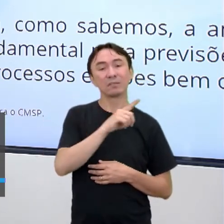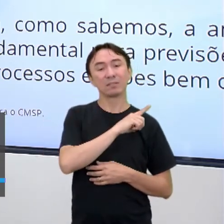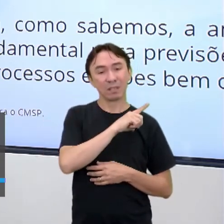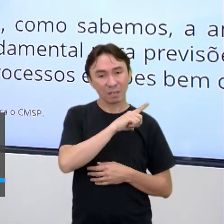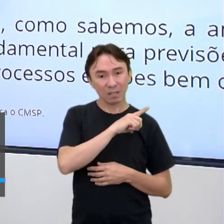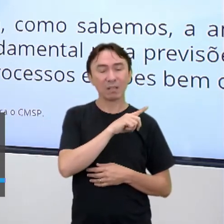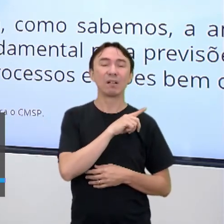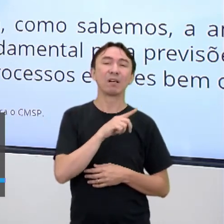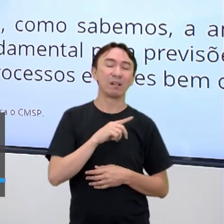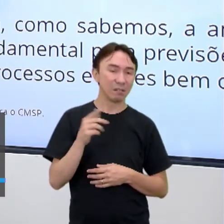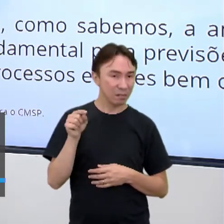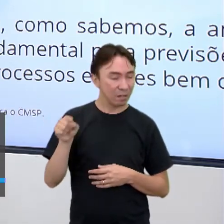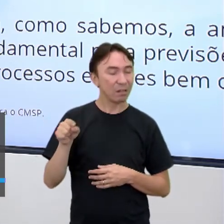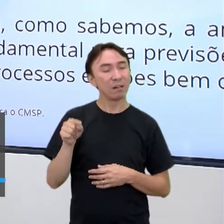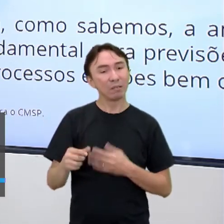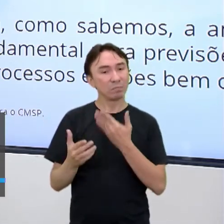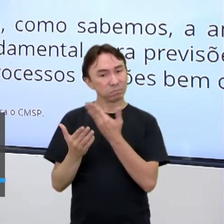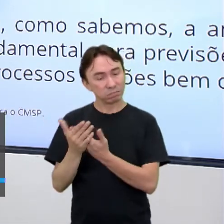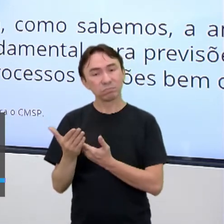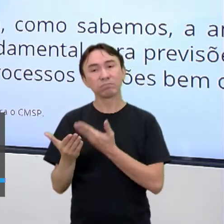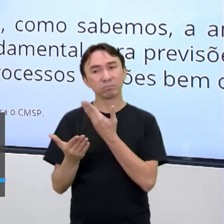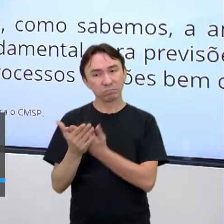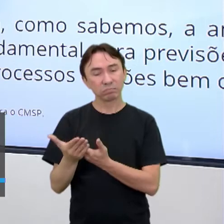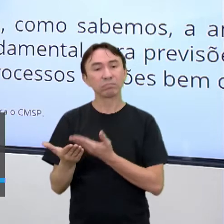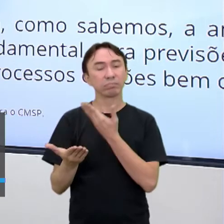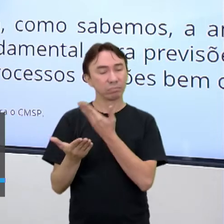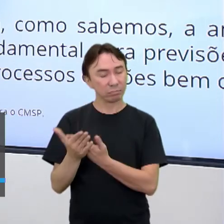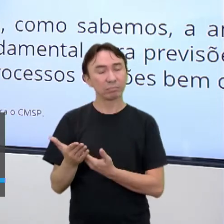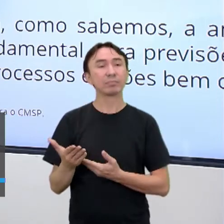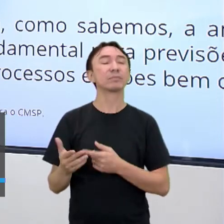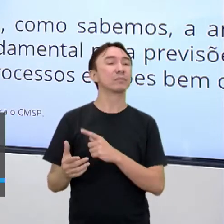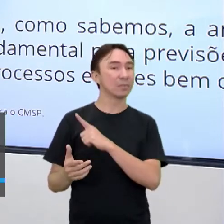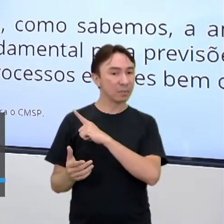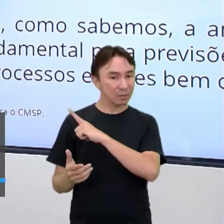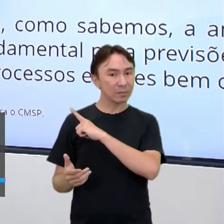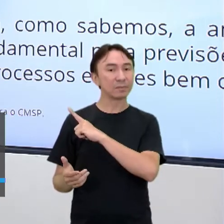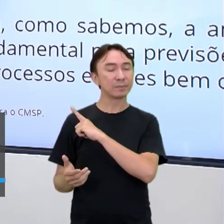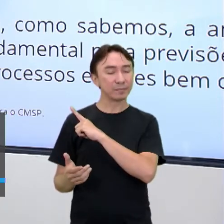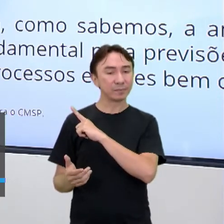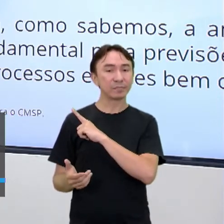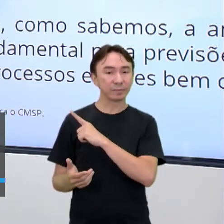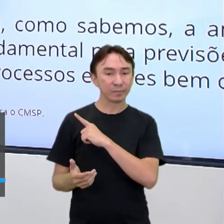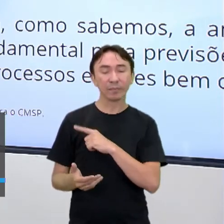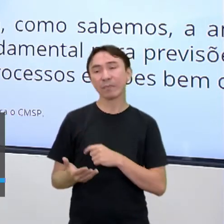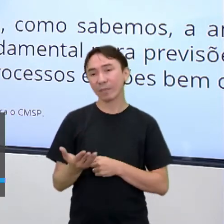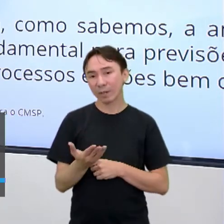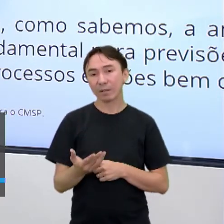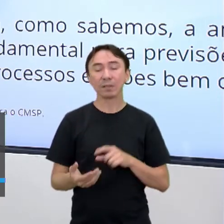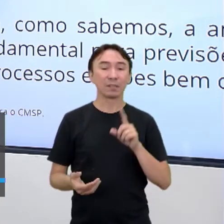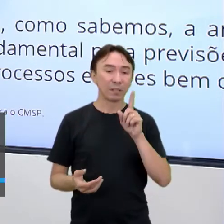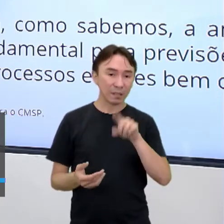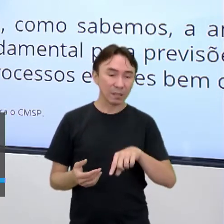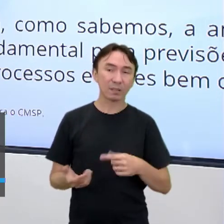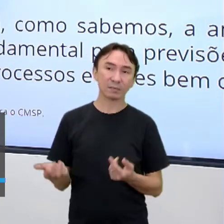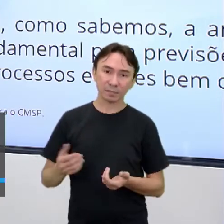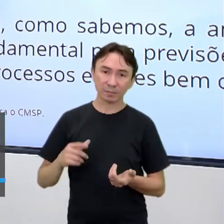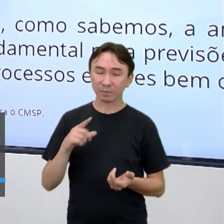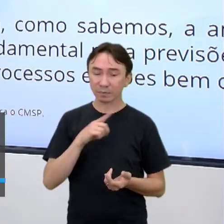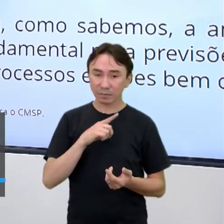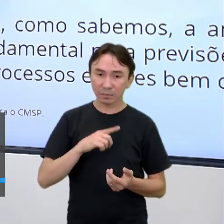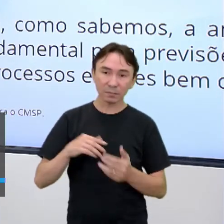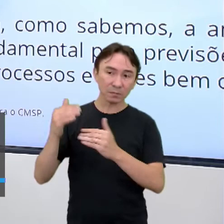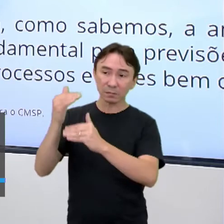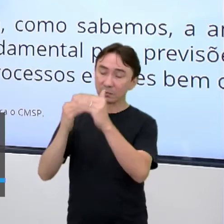uma especificidade, né, de cada curso, mas aí se trabalha, né, a ideia das regressões lineares,